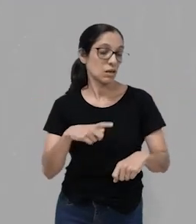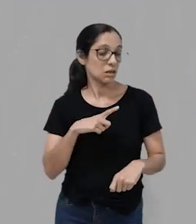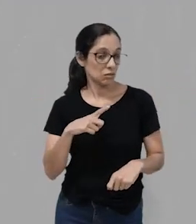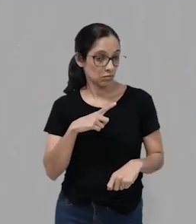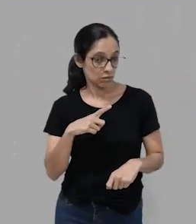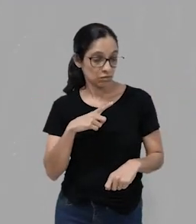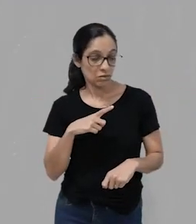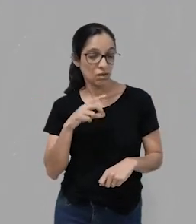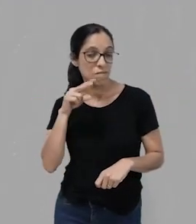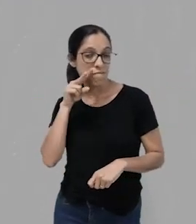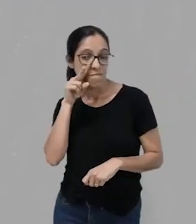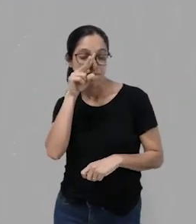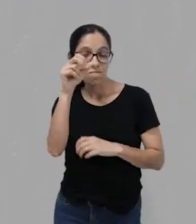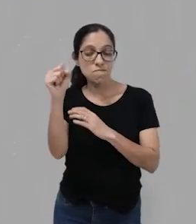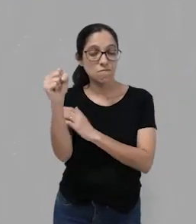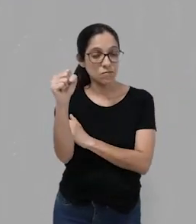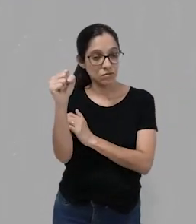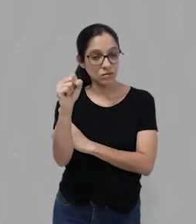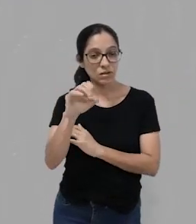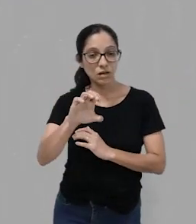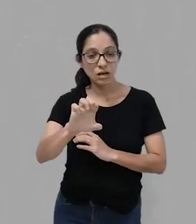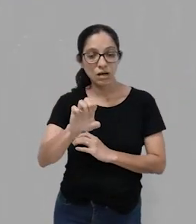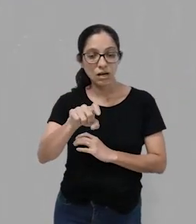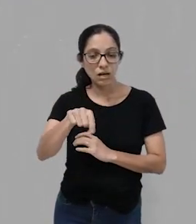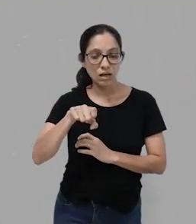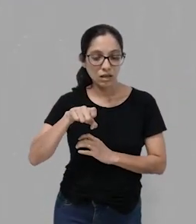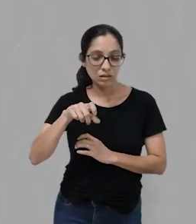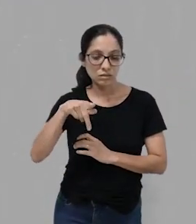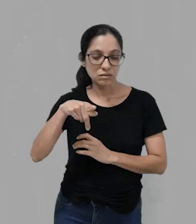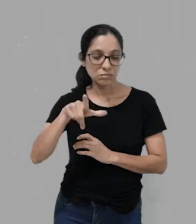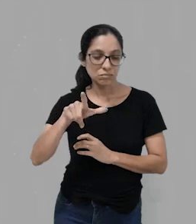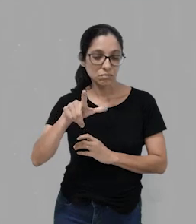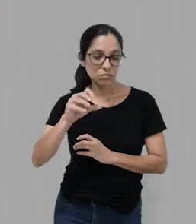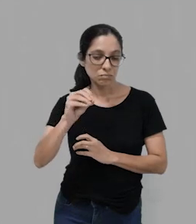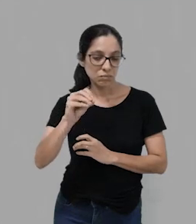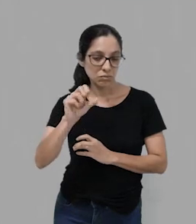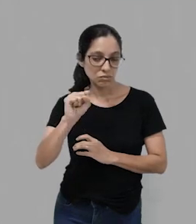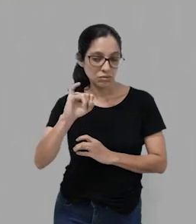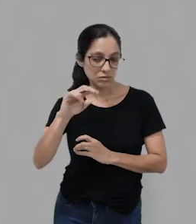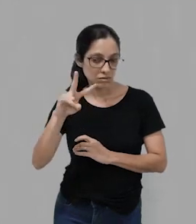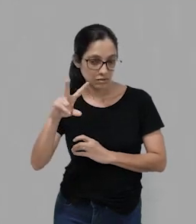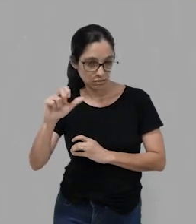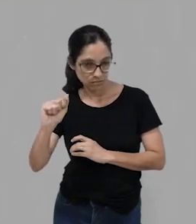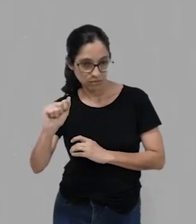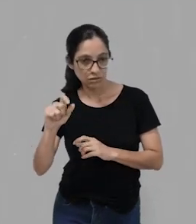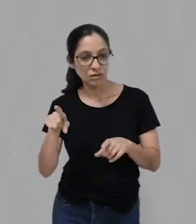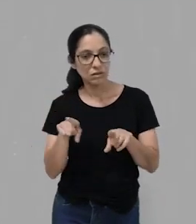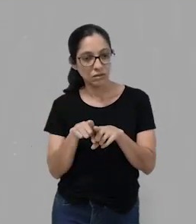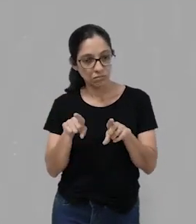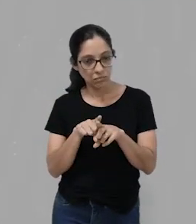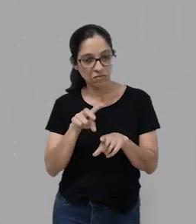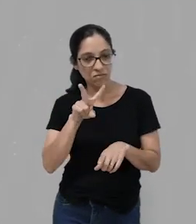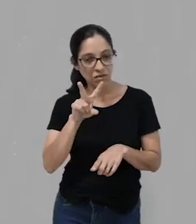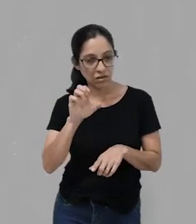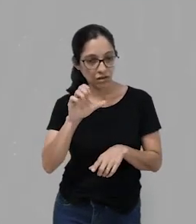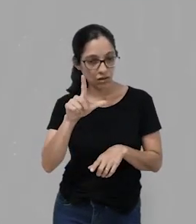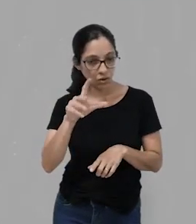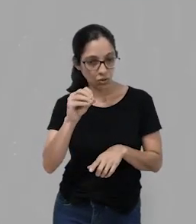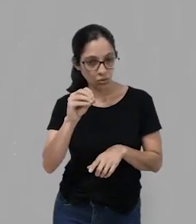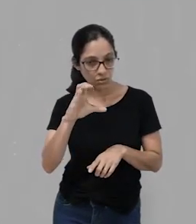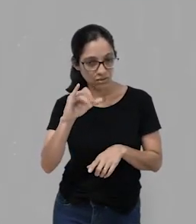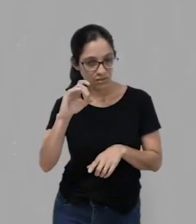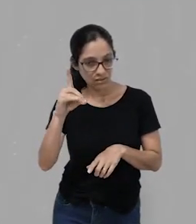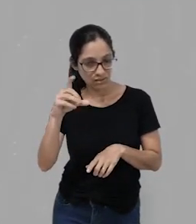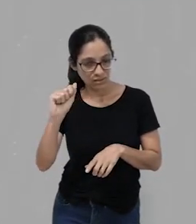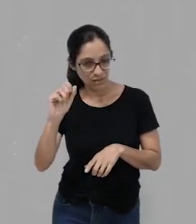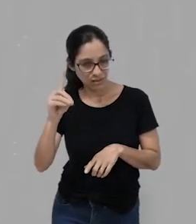força explosiva, ela usou velocidade e muita força para tentar saltar o mais distante. E está aqui uma situação